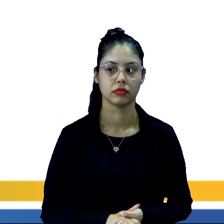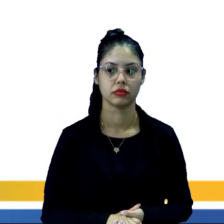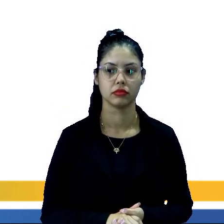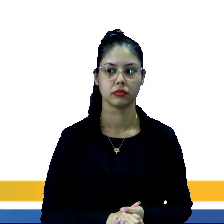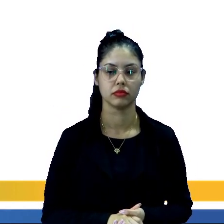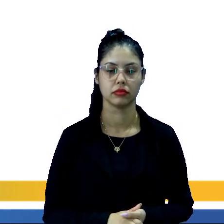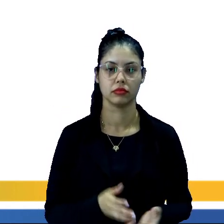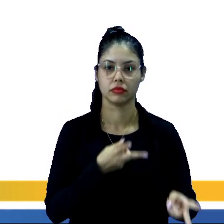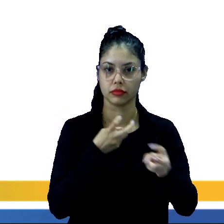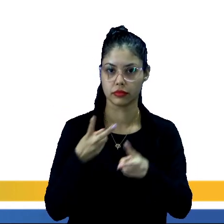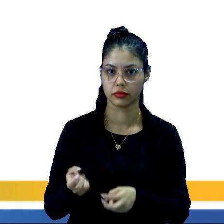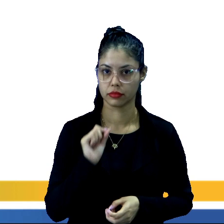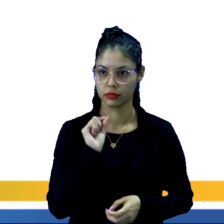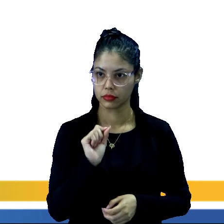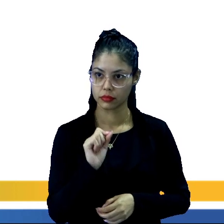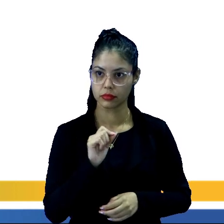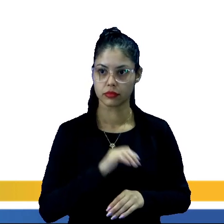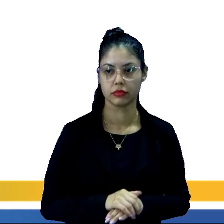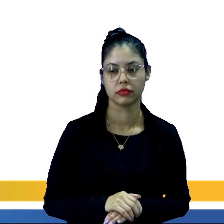Então, observamos aí, né,